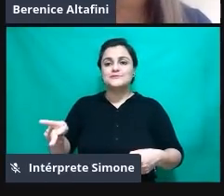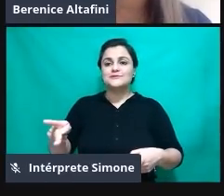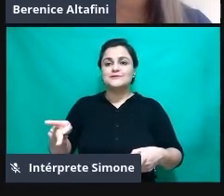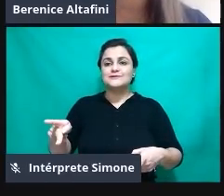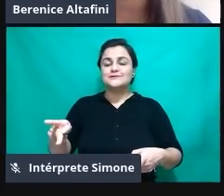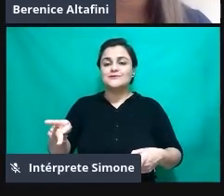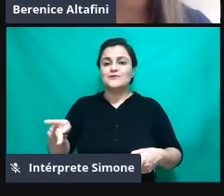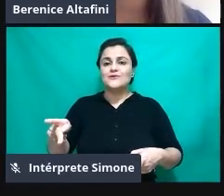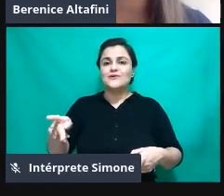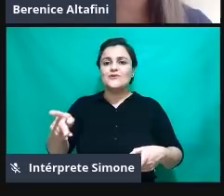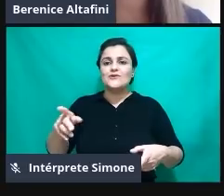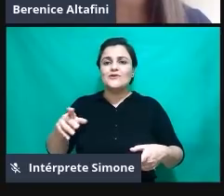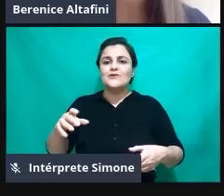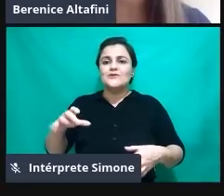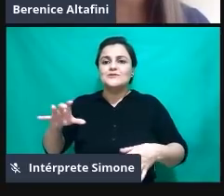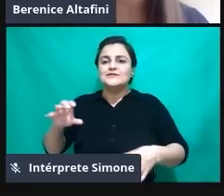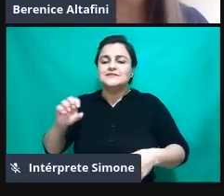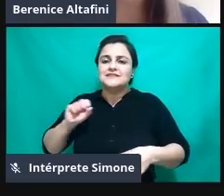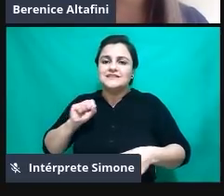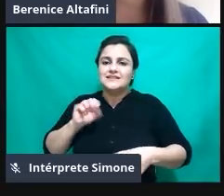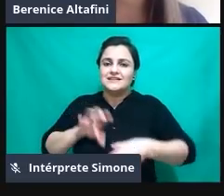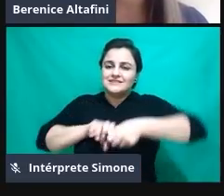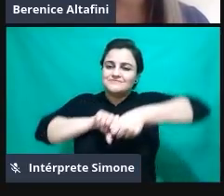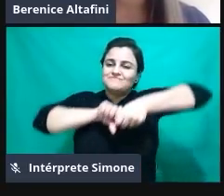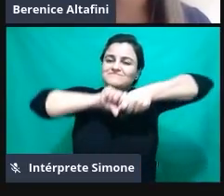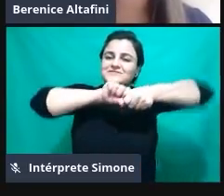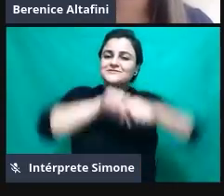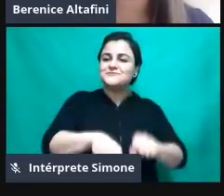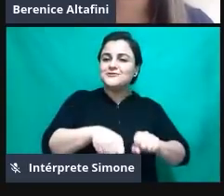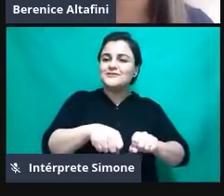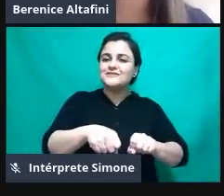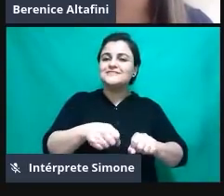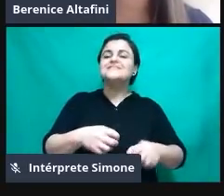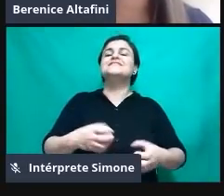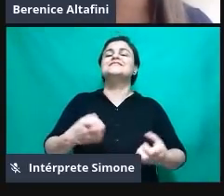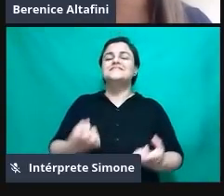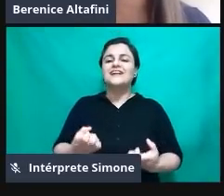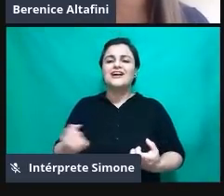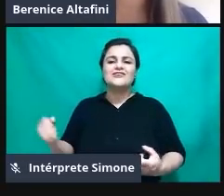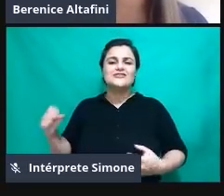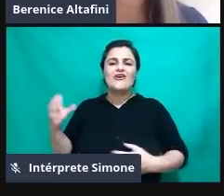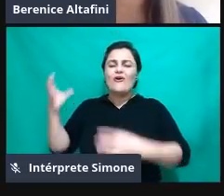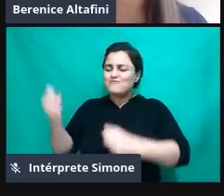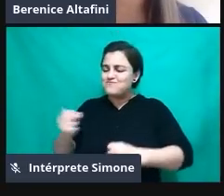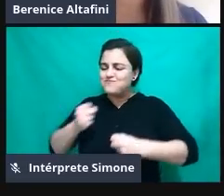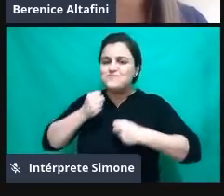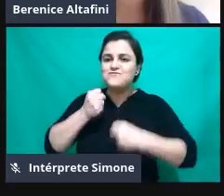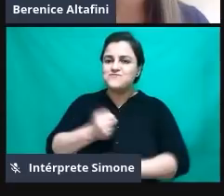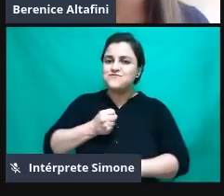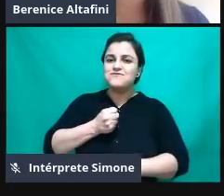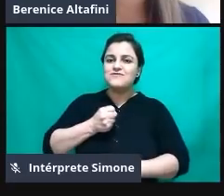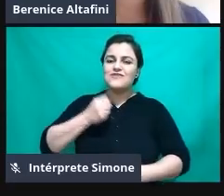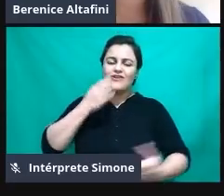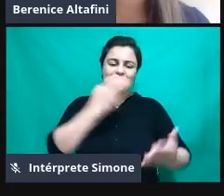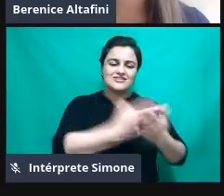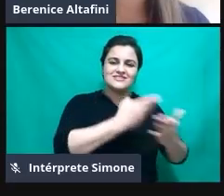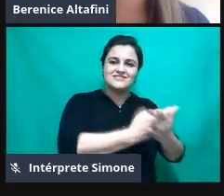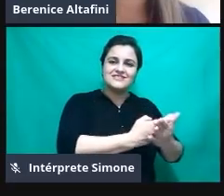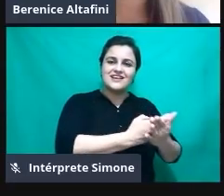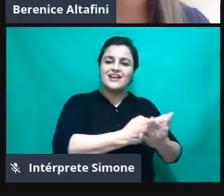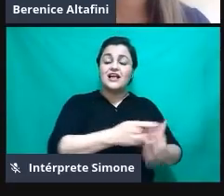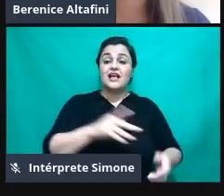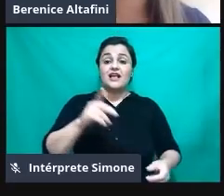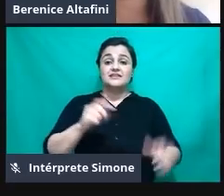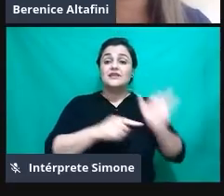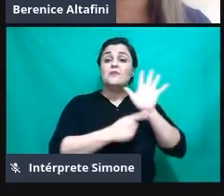veem o professor João Alisson, ele está gravando, né, nesse momento aí, uma aula